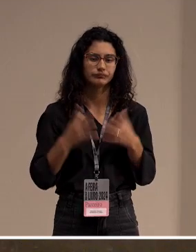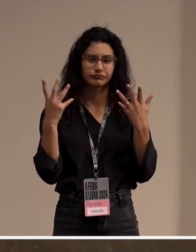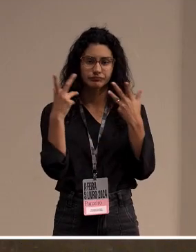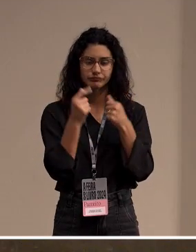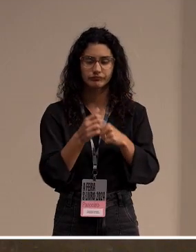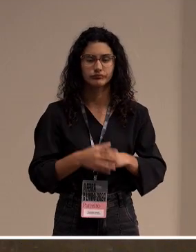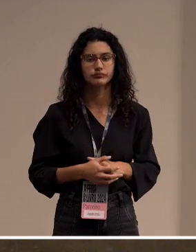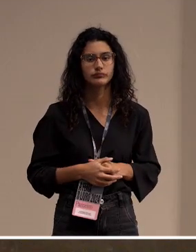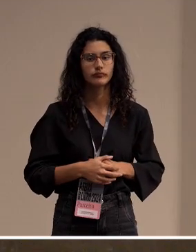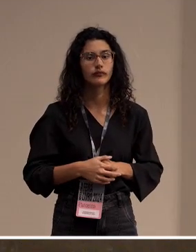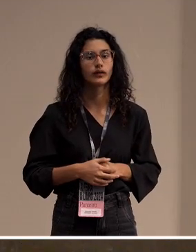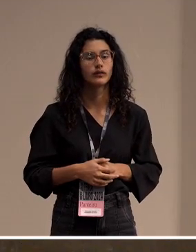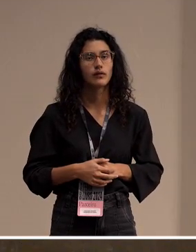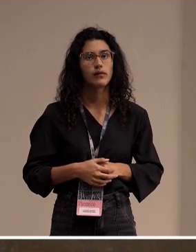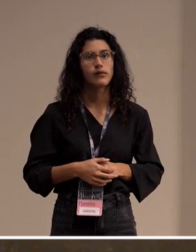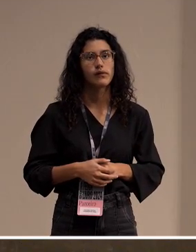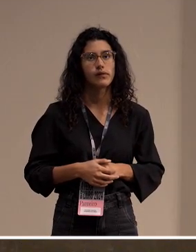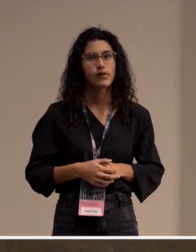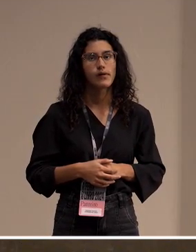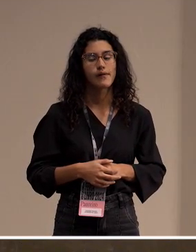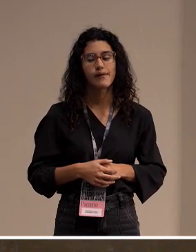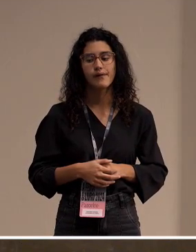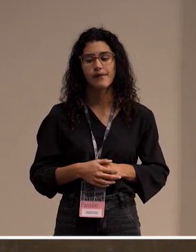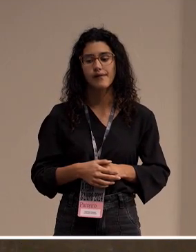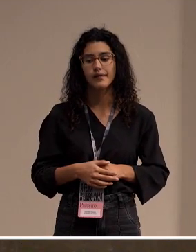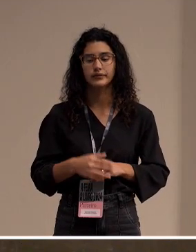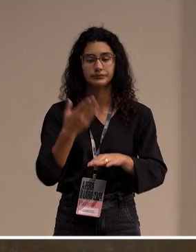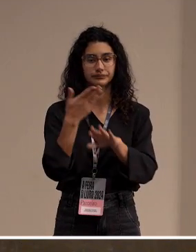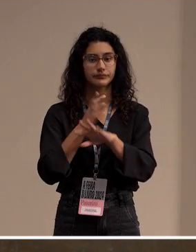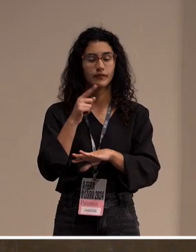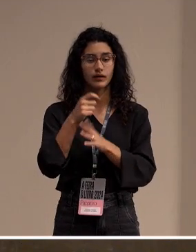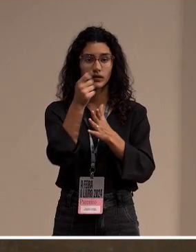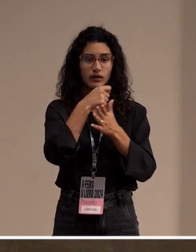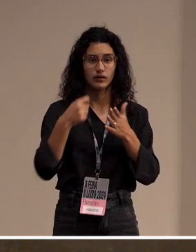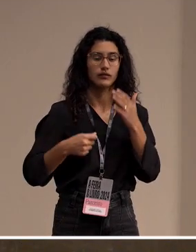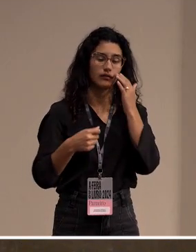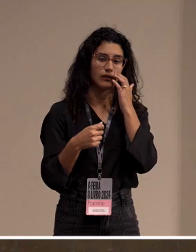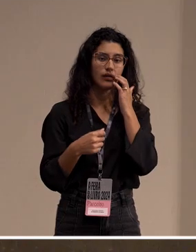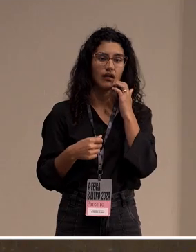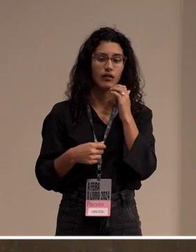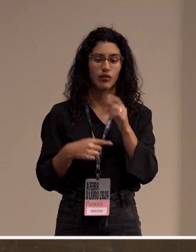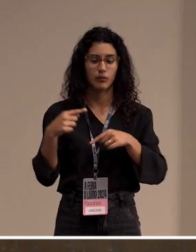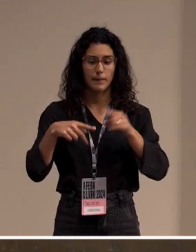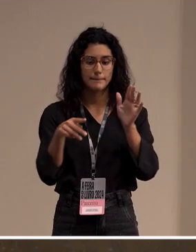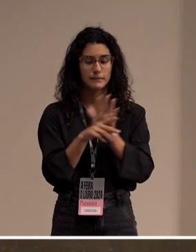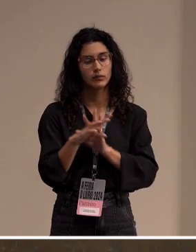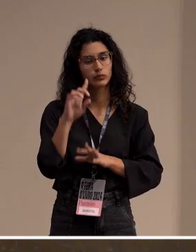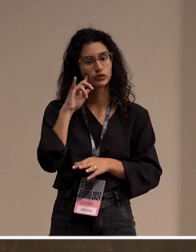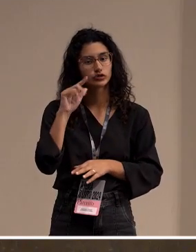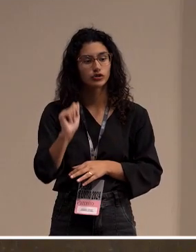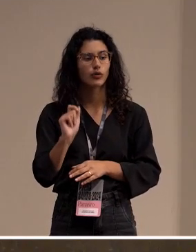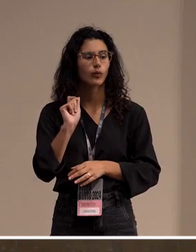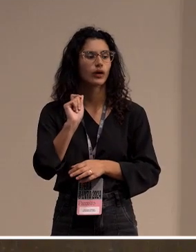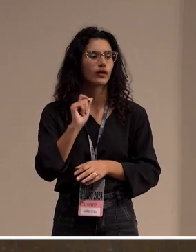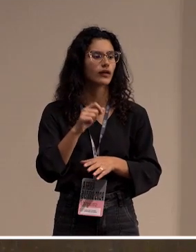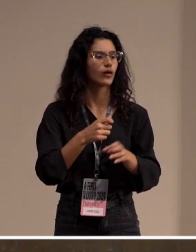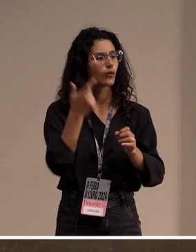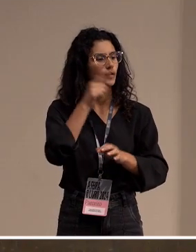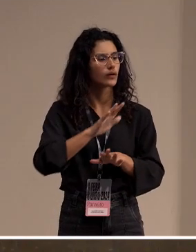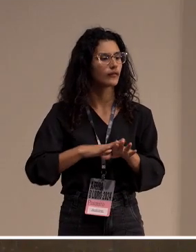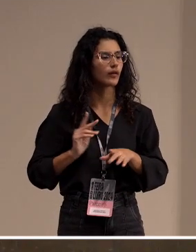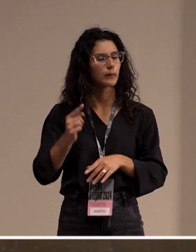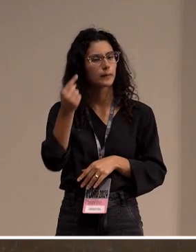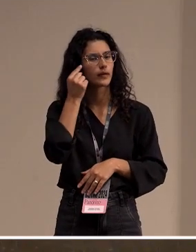Maravilhoso. Jabari, numa coletânea de ensaios, você escreveu: num determinado dia, com que frequência consigo